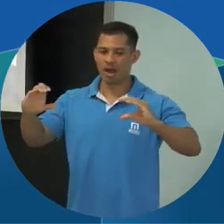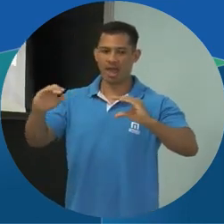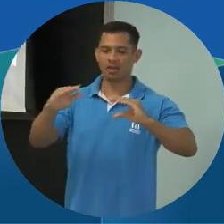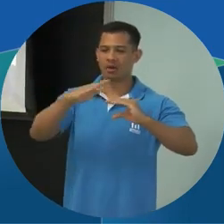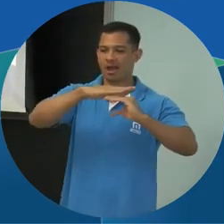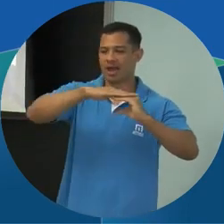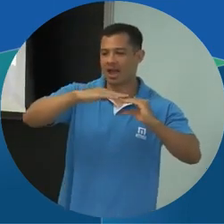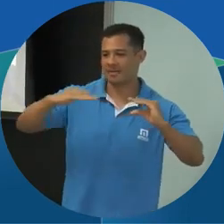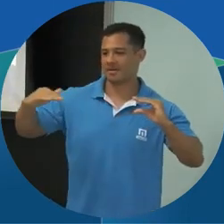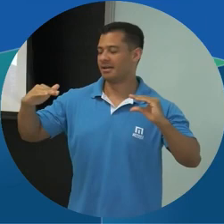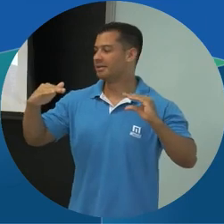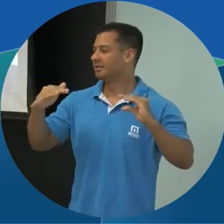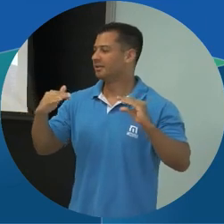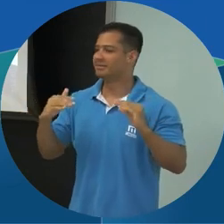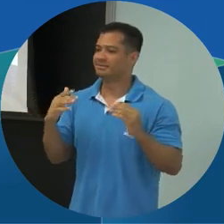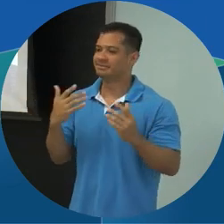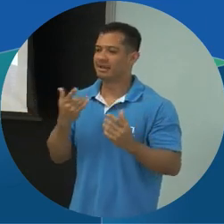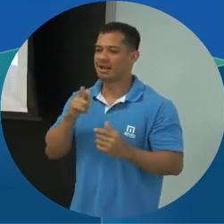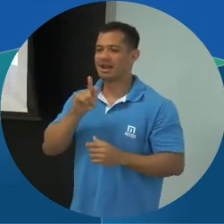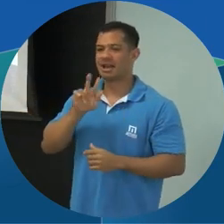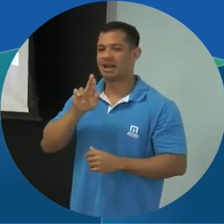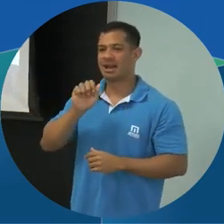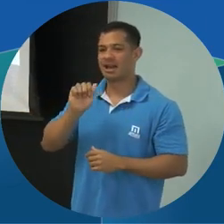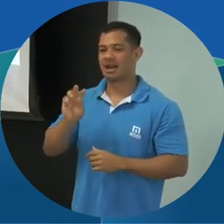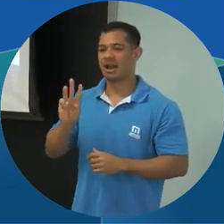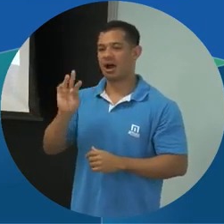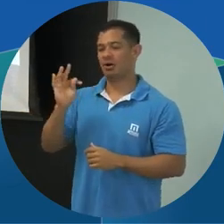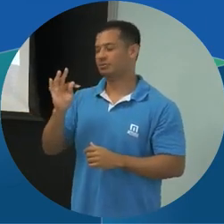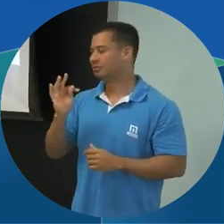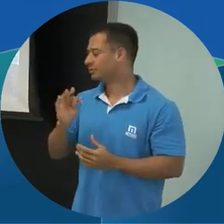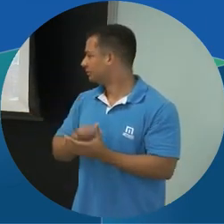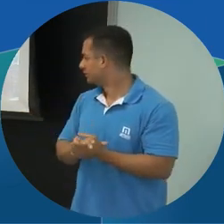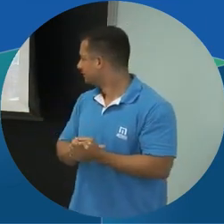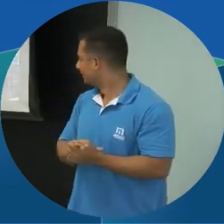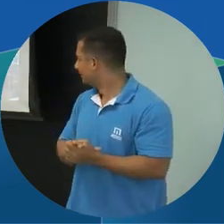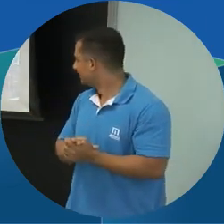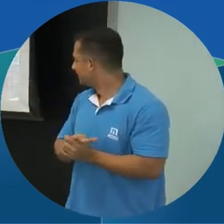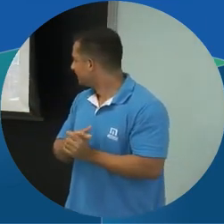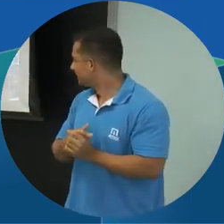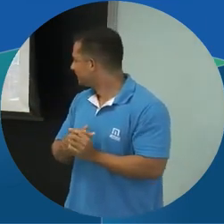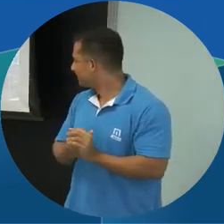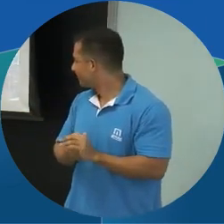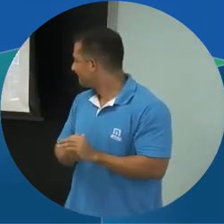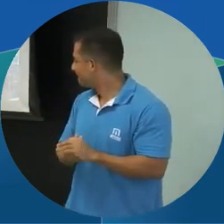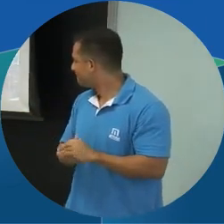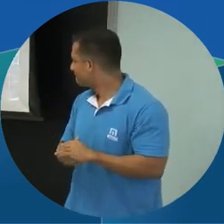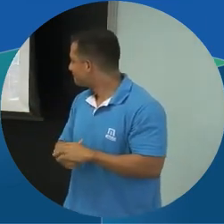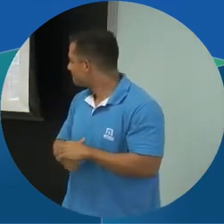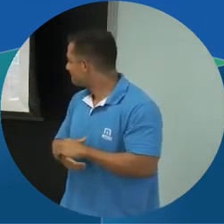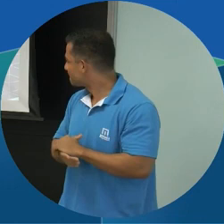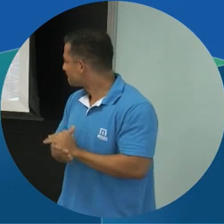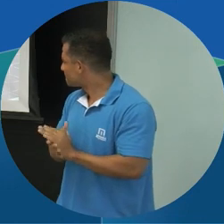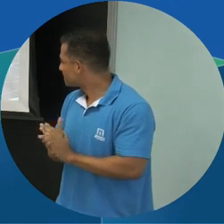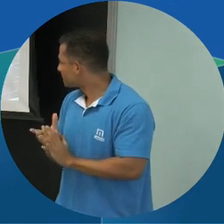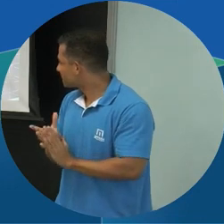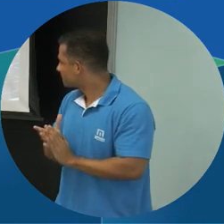de grout, aplicação de algum tipo de polímero. Então, a escarificação também é uma oportunidade.